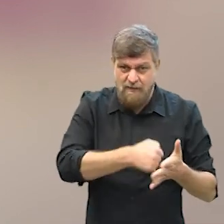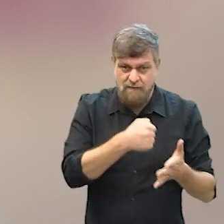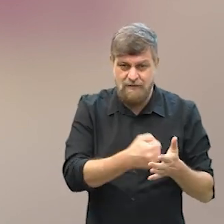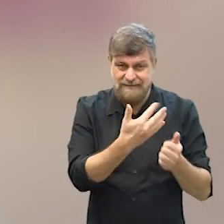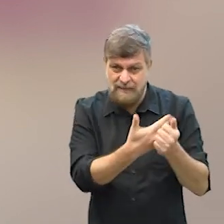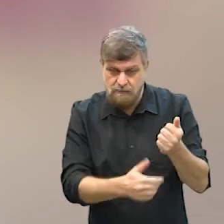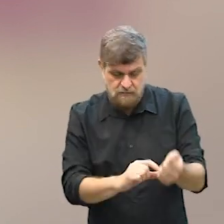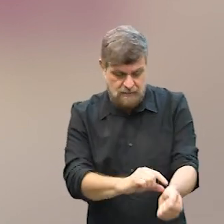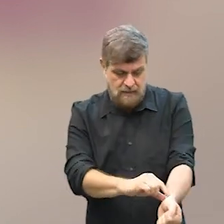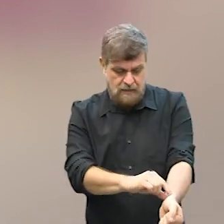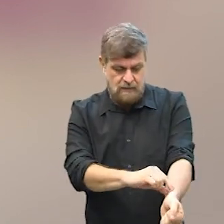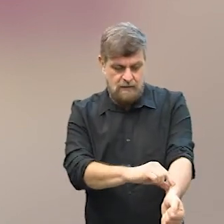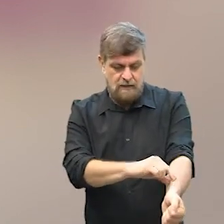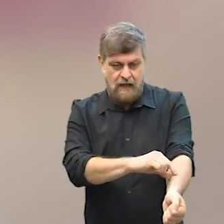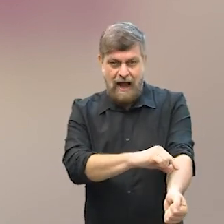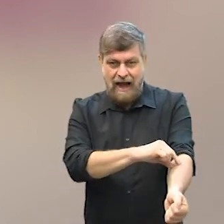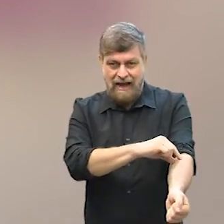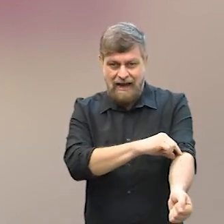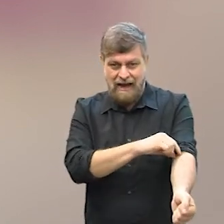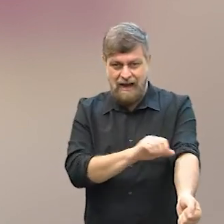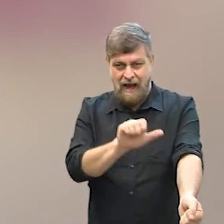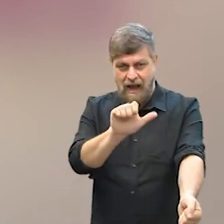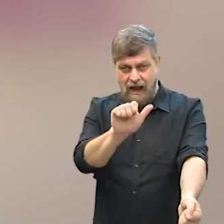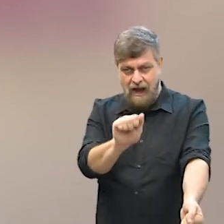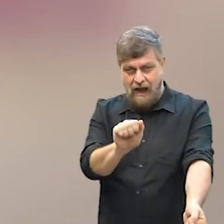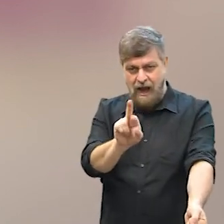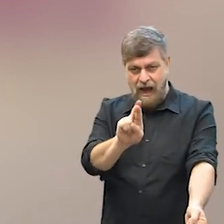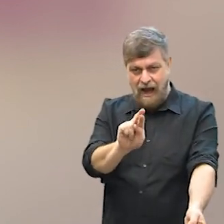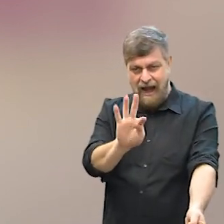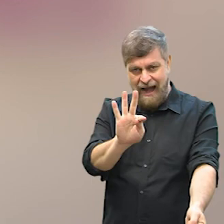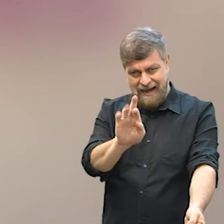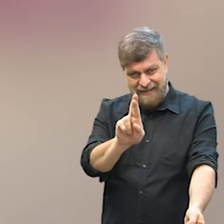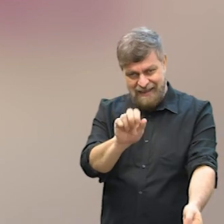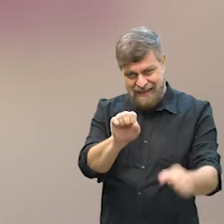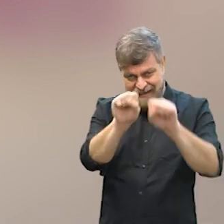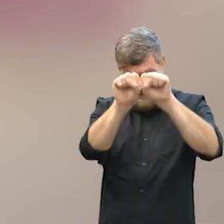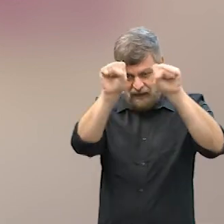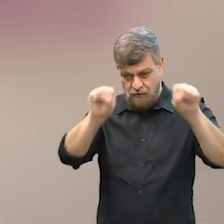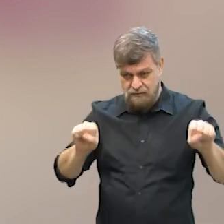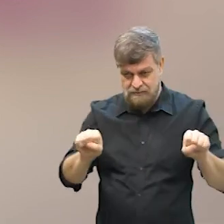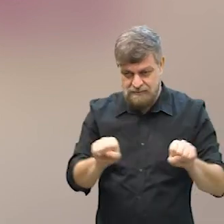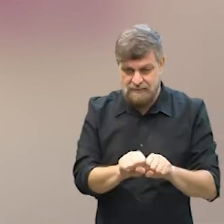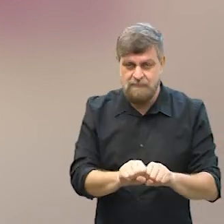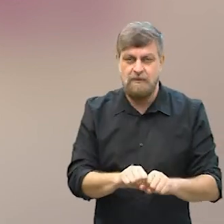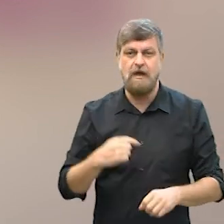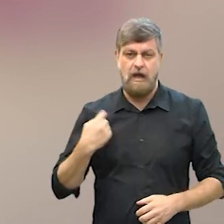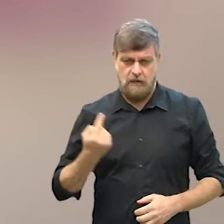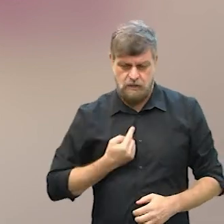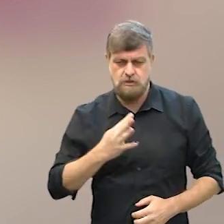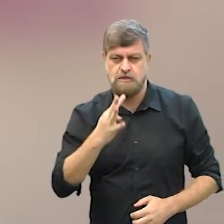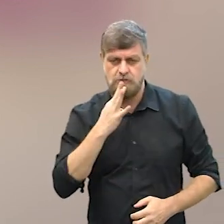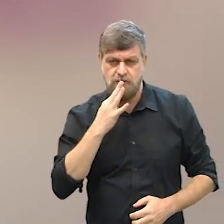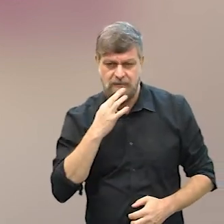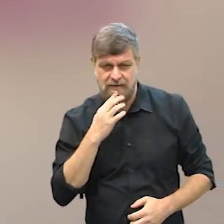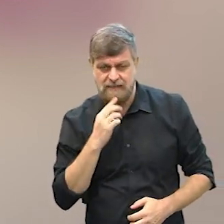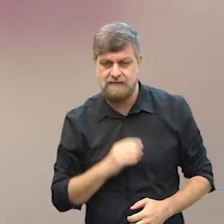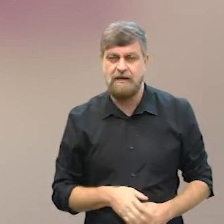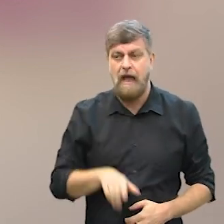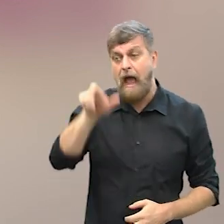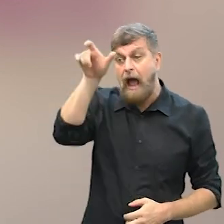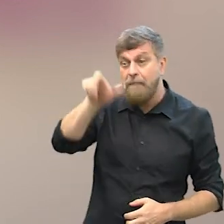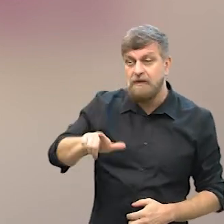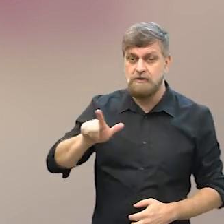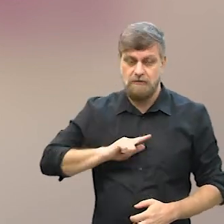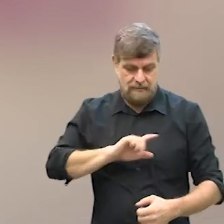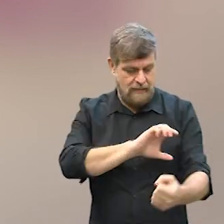ocorrer tanto no território arterial sistêmico, é aquela hipertensão que todo mundo conhece. Eu sou